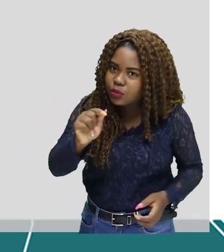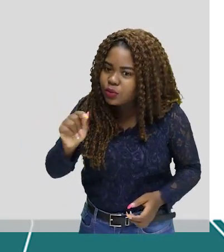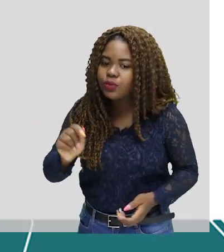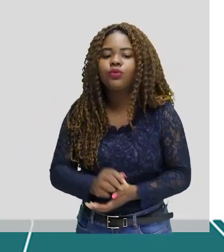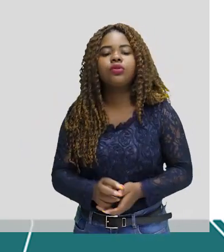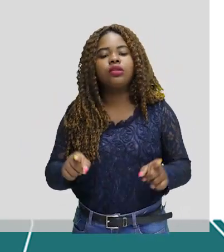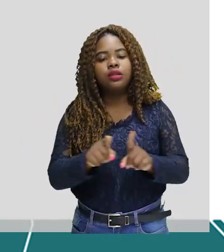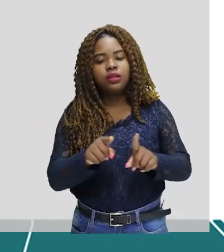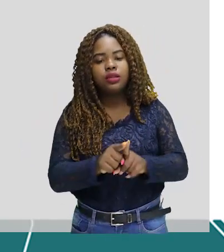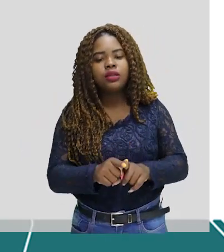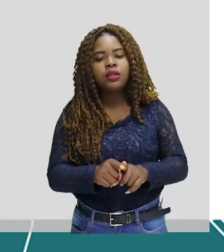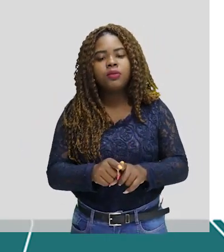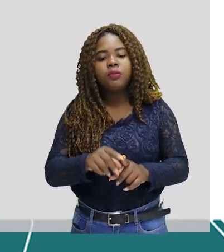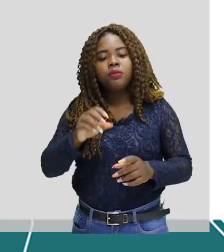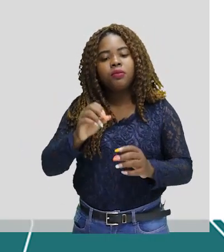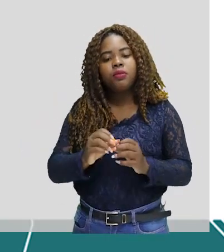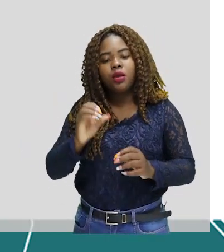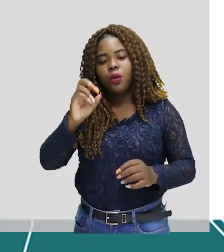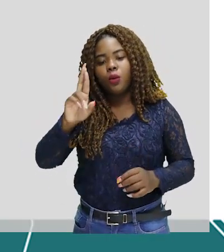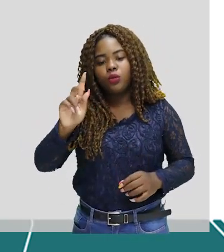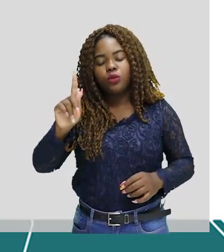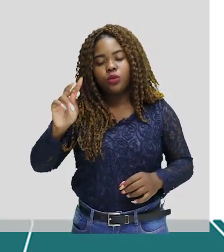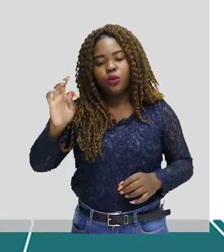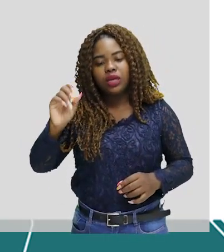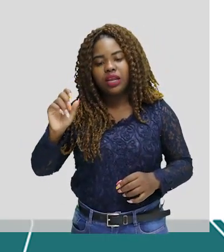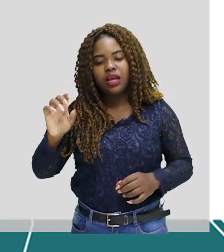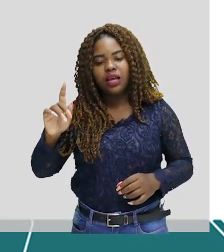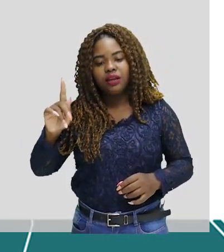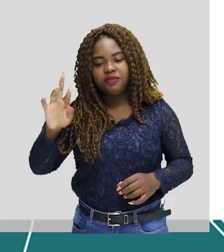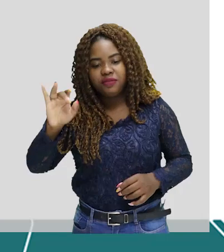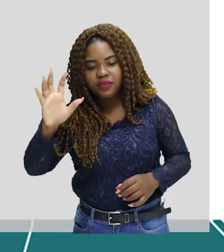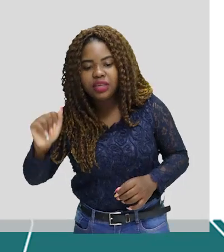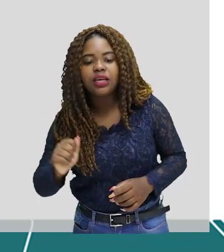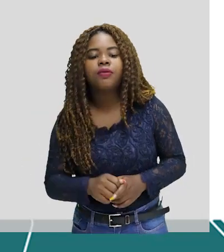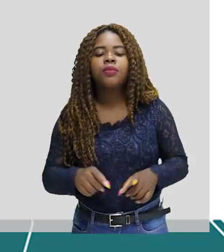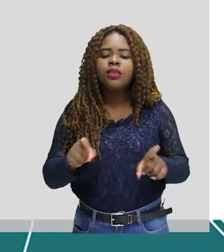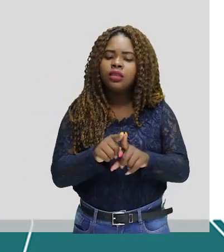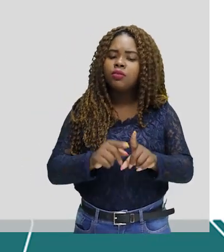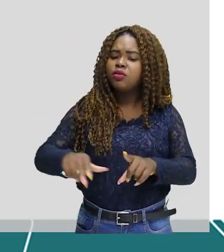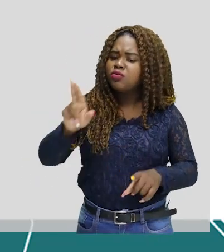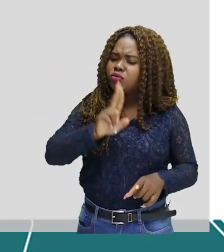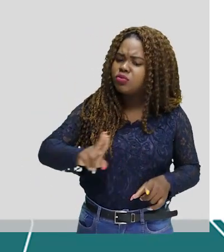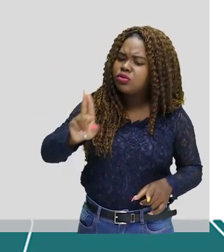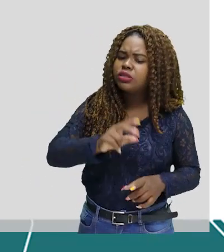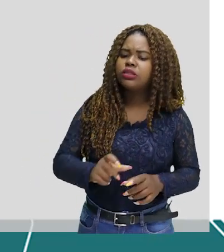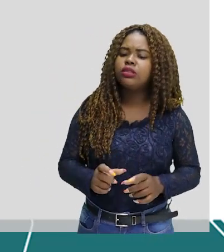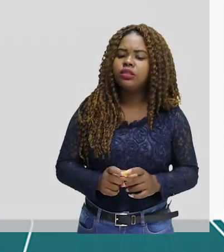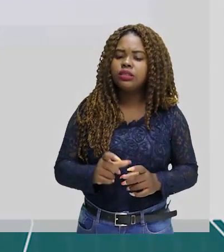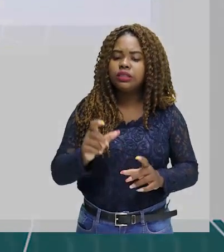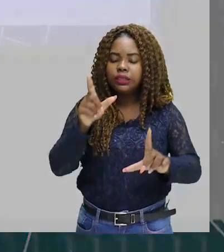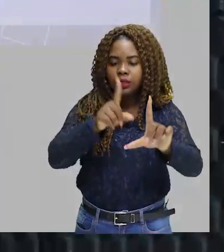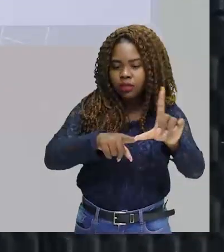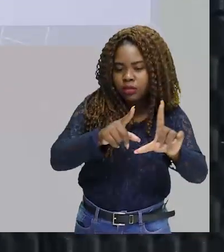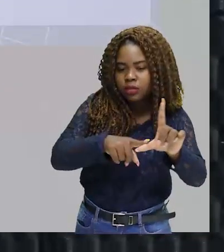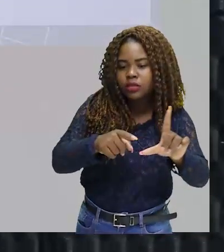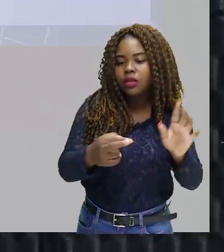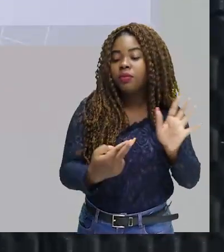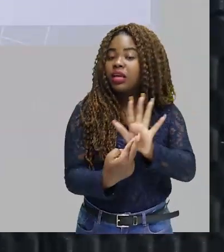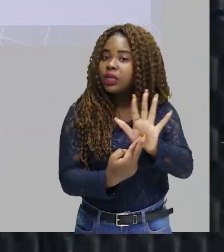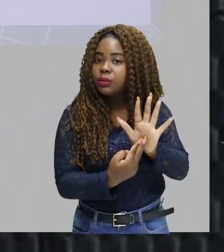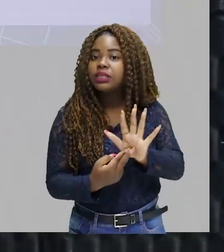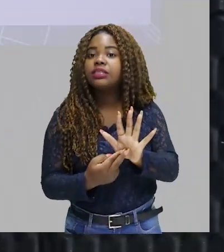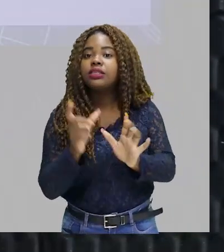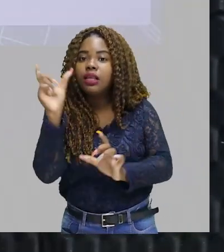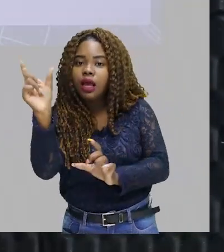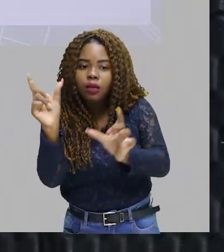reduções ortográficas, supressão da letra maiúscula e utilização de letras na representação de palavras. Então, é algo